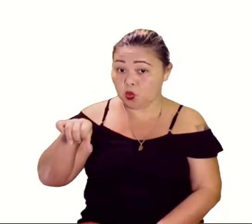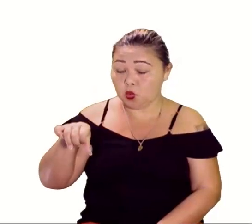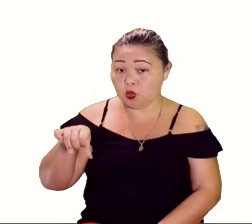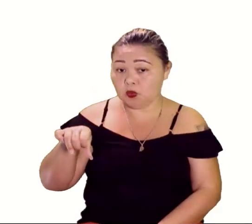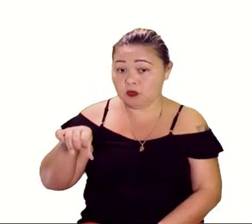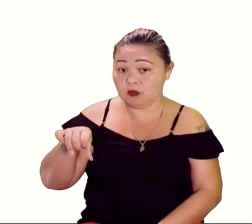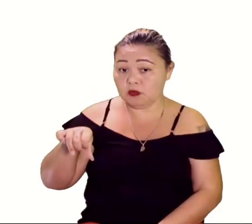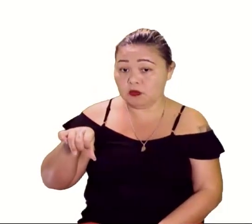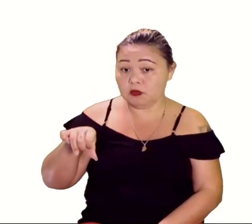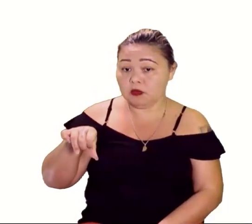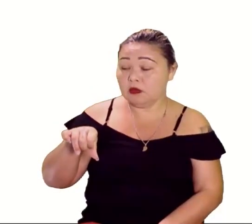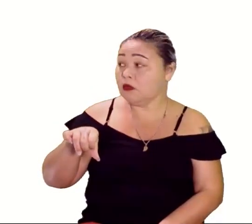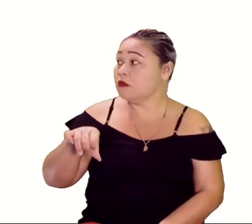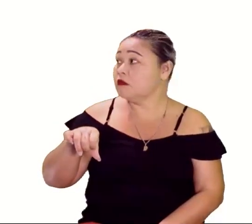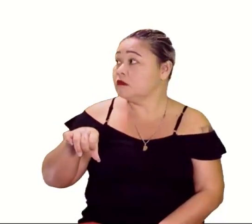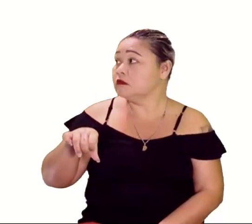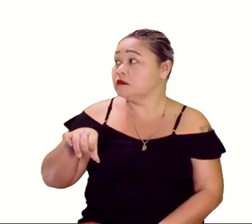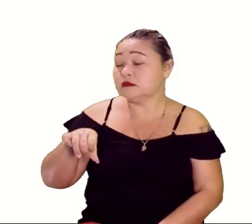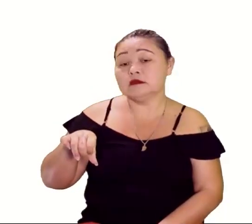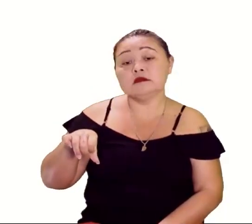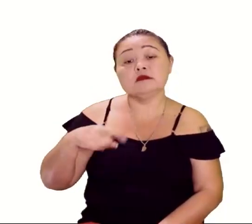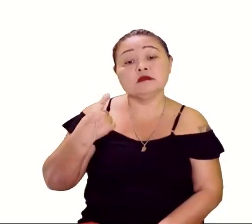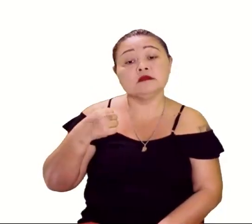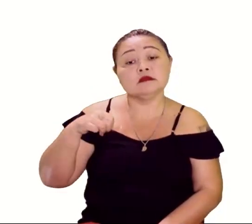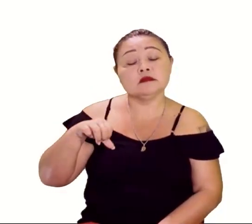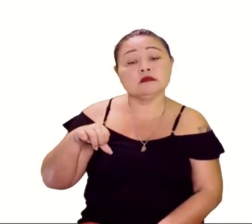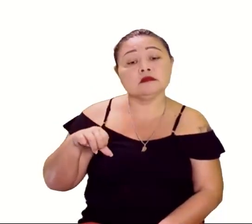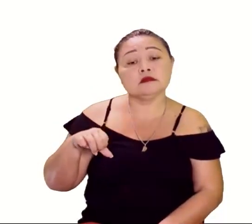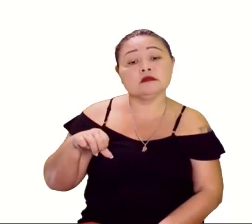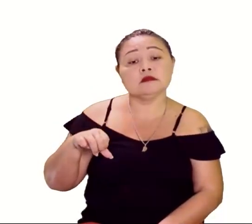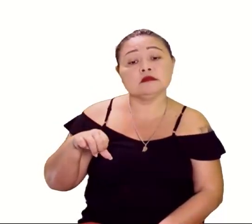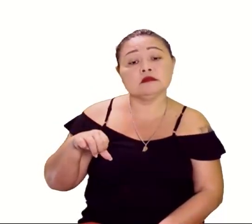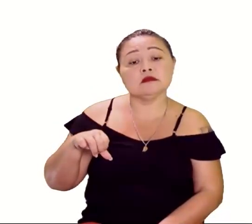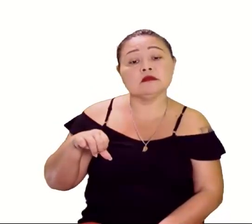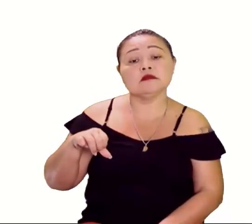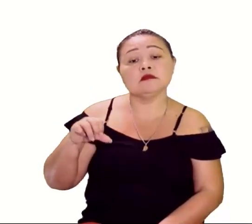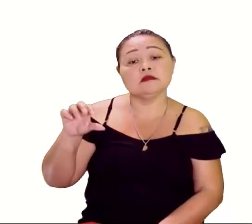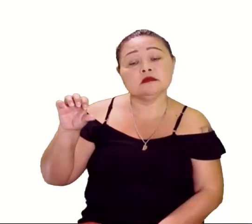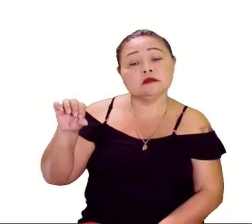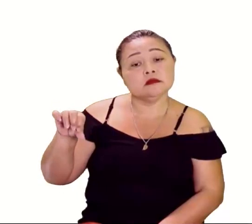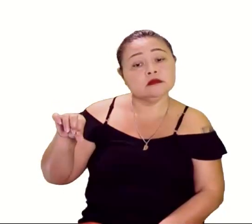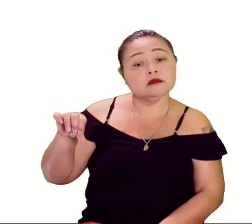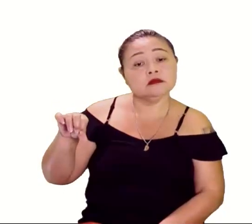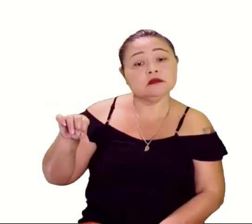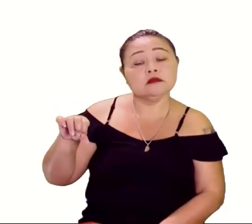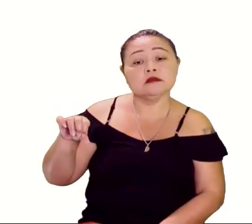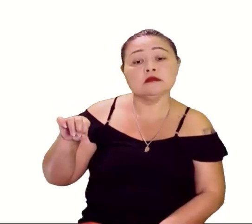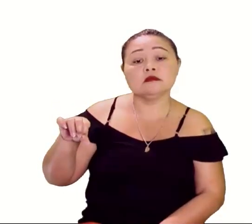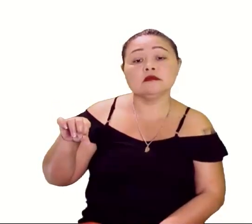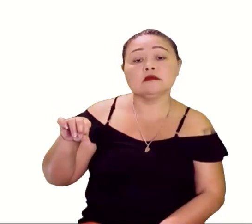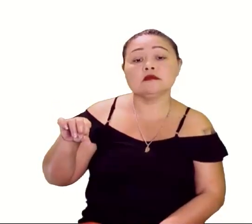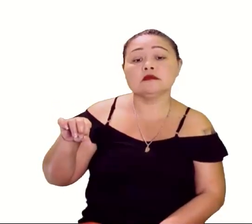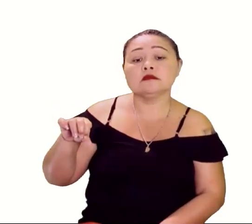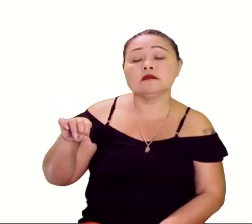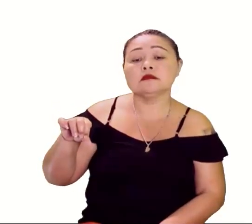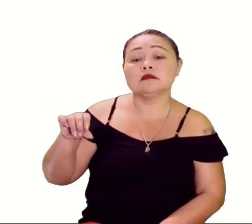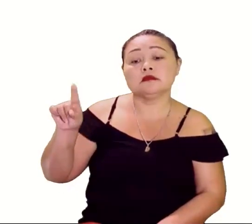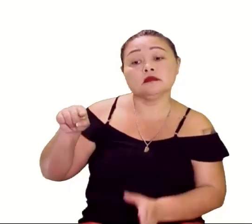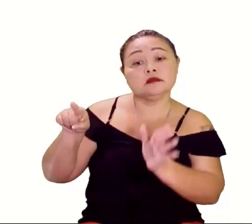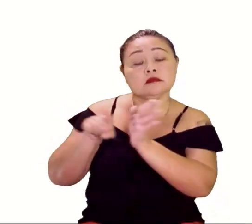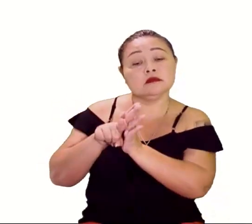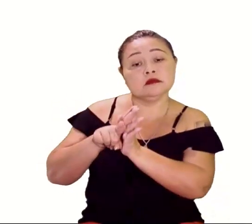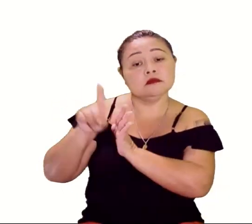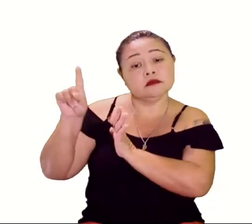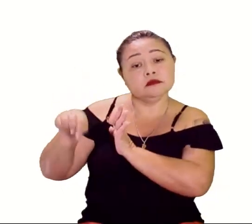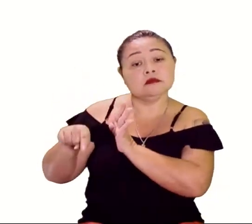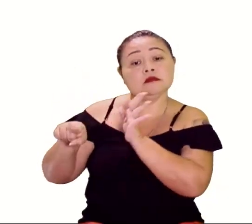1 e 9. 1 e 9. 1 e 9, né? Vamos lá. 1 e 9. Só que deu negativo, né? Então, um